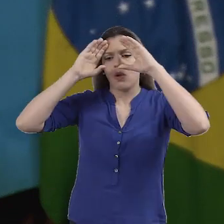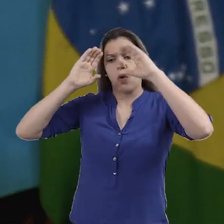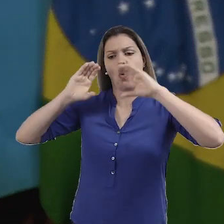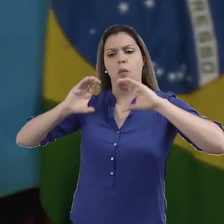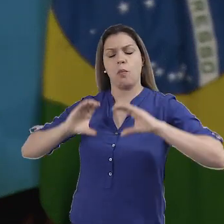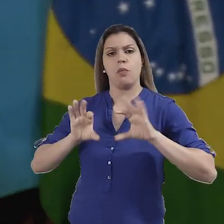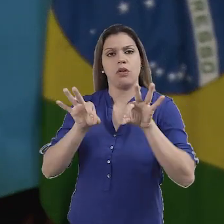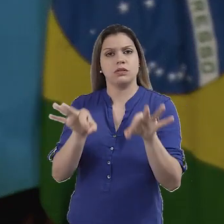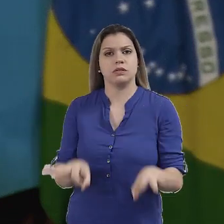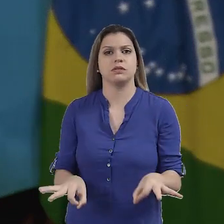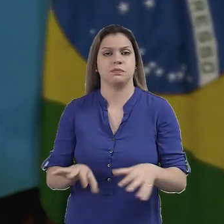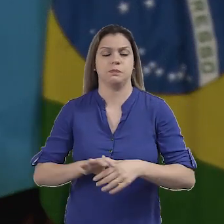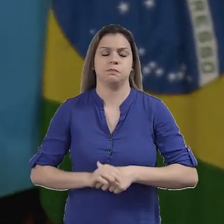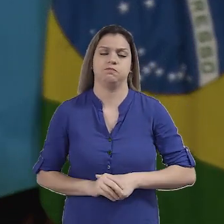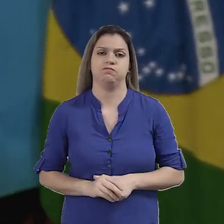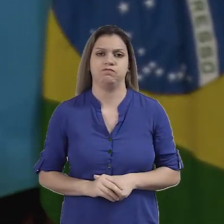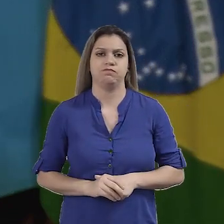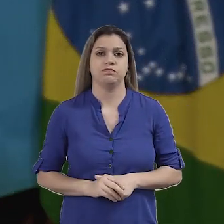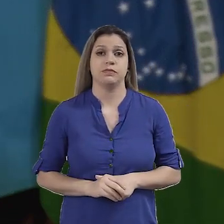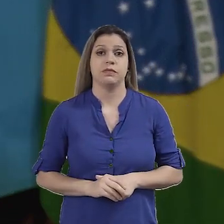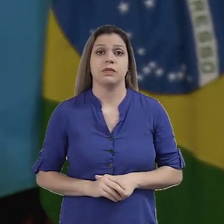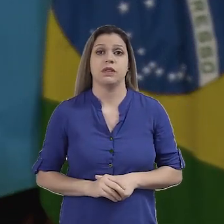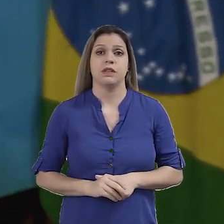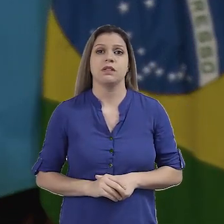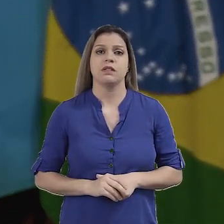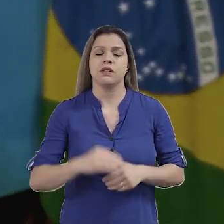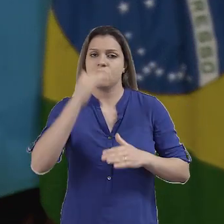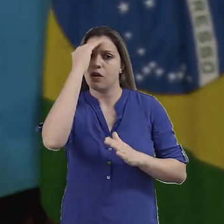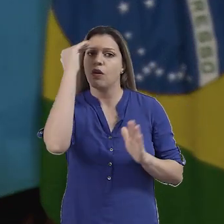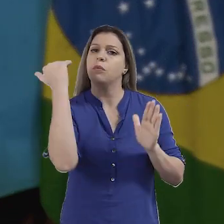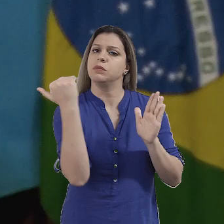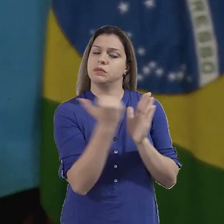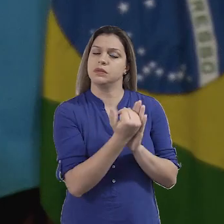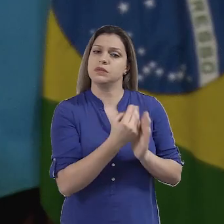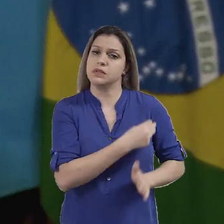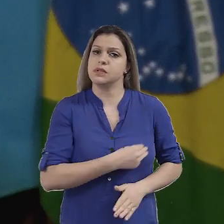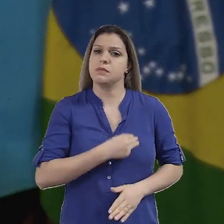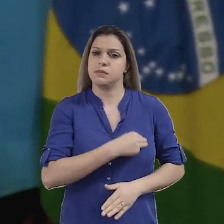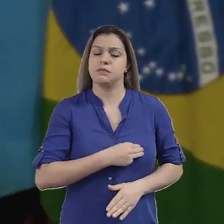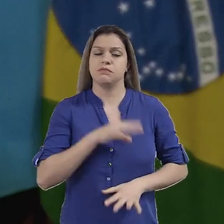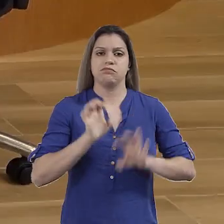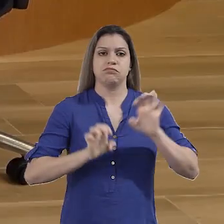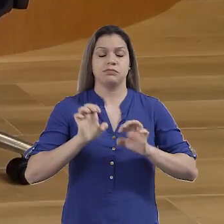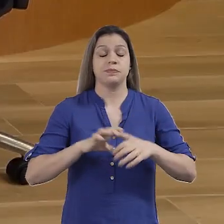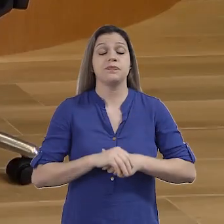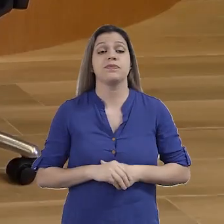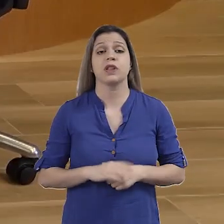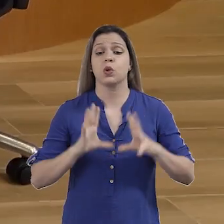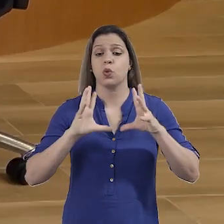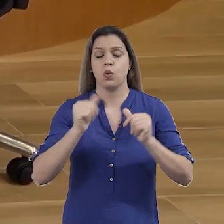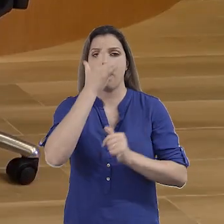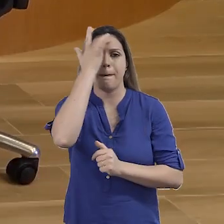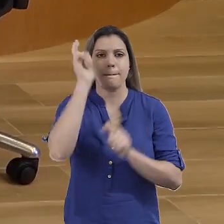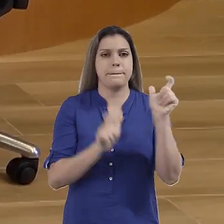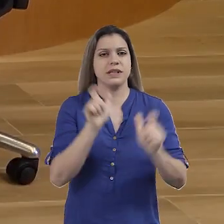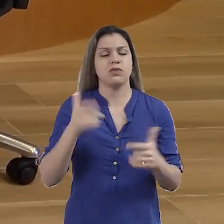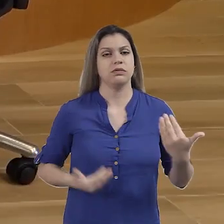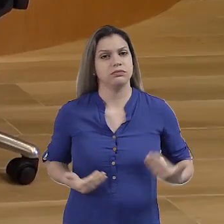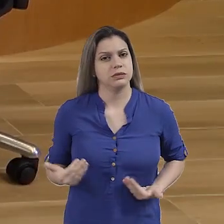terem atitudes honestas, atitudes íntegras, que cumpram com a missão daquela empresa. Os funcionários